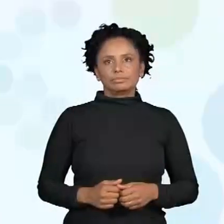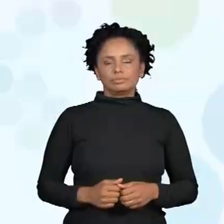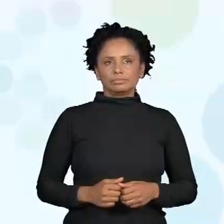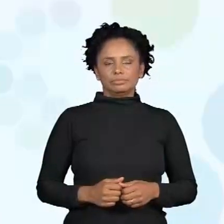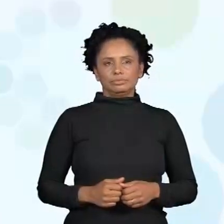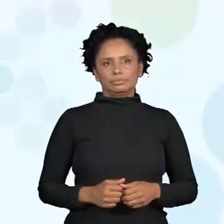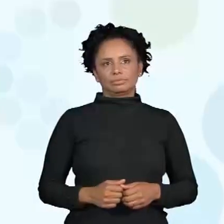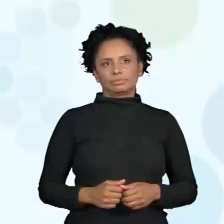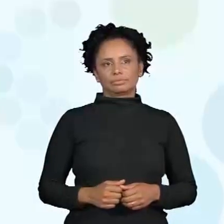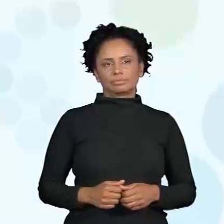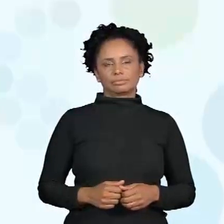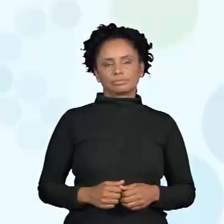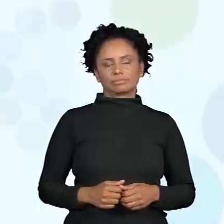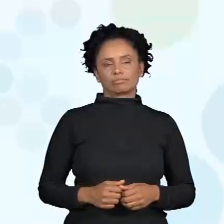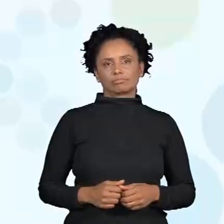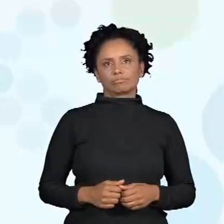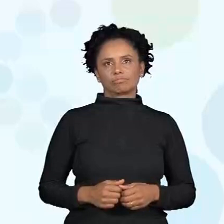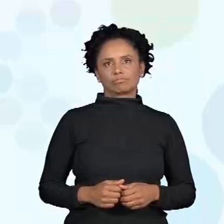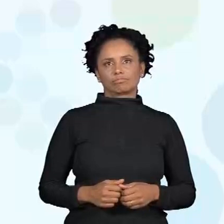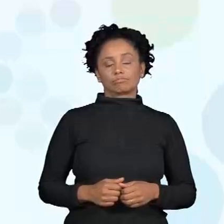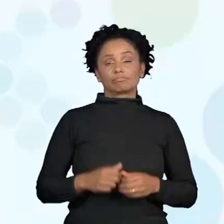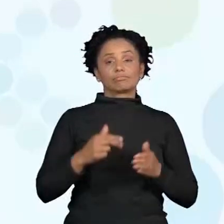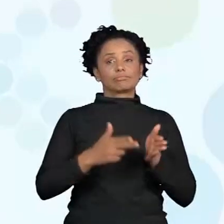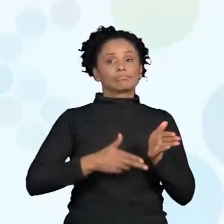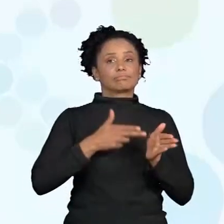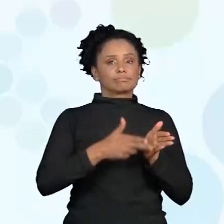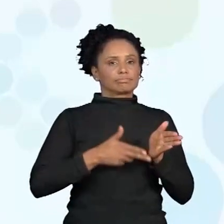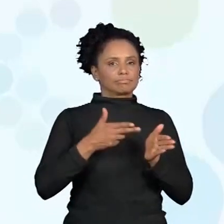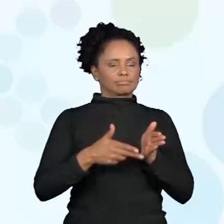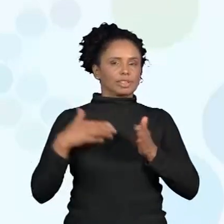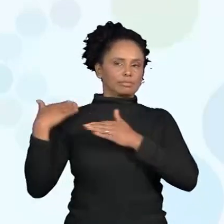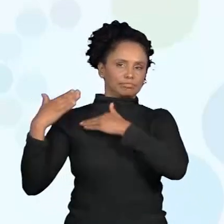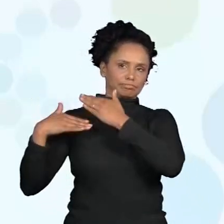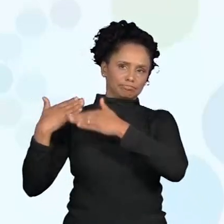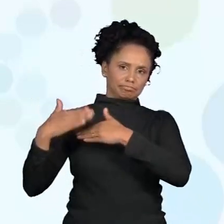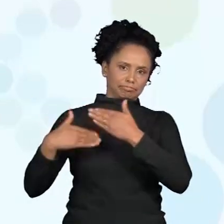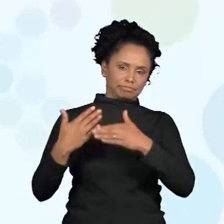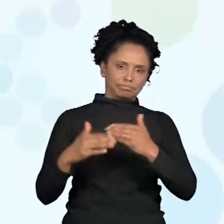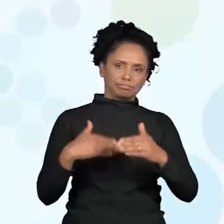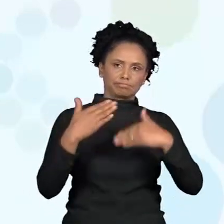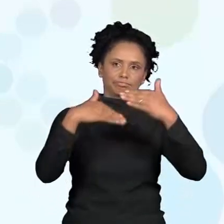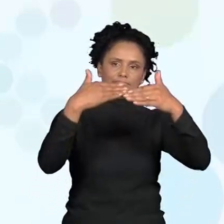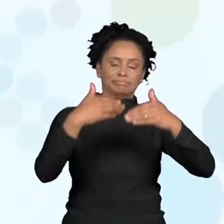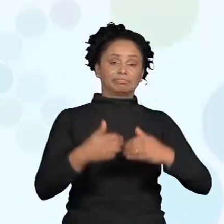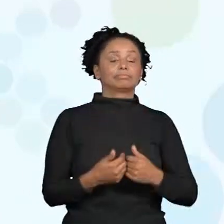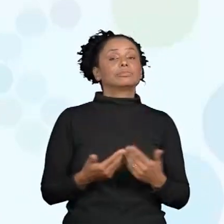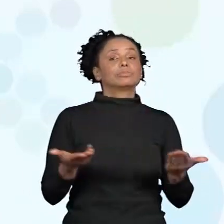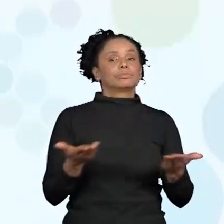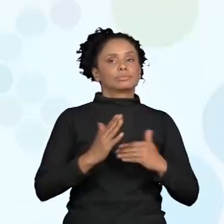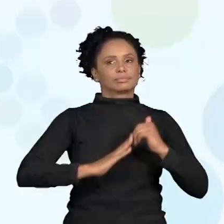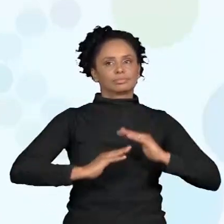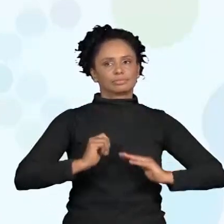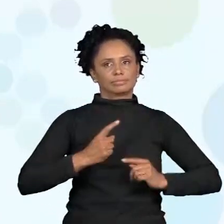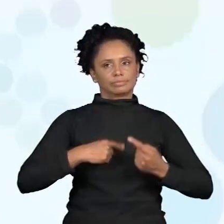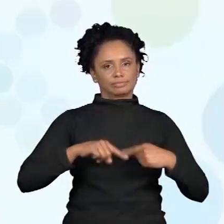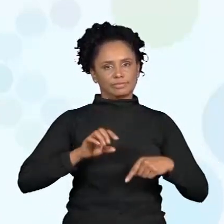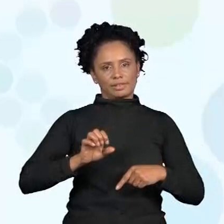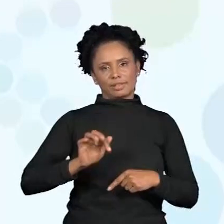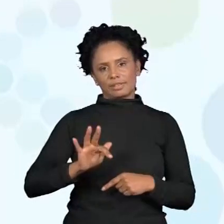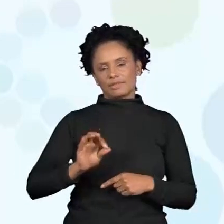A evolução das ferrovias. A habilidade que iremos trabalhar hoje é a